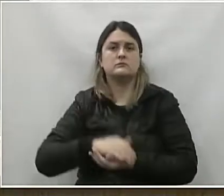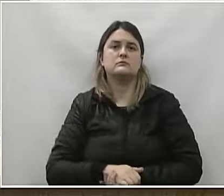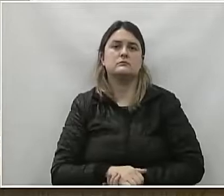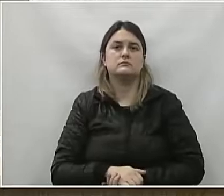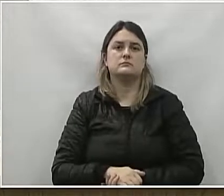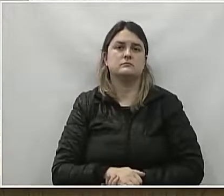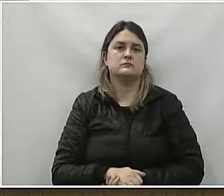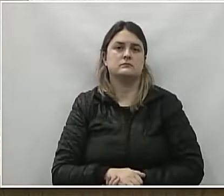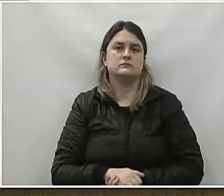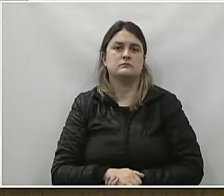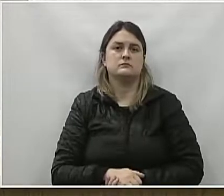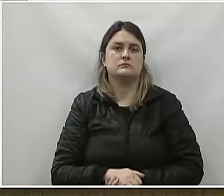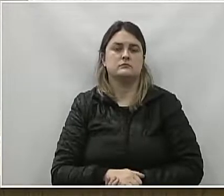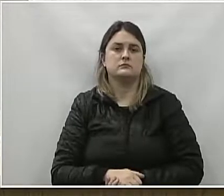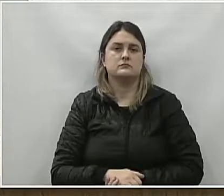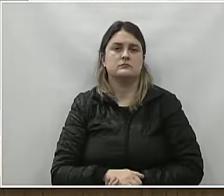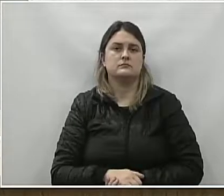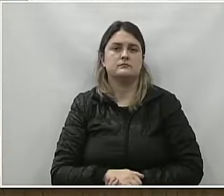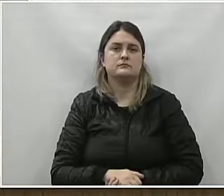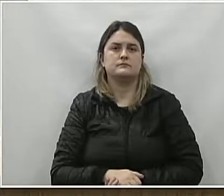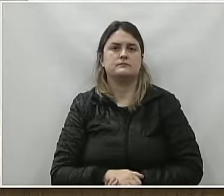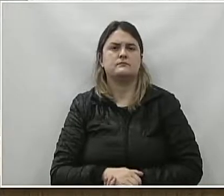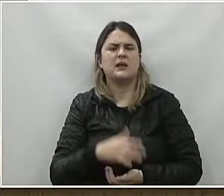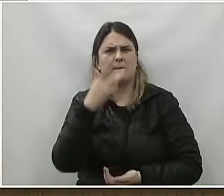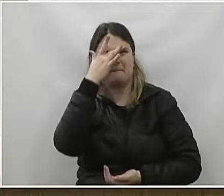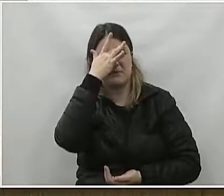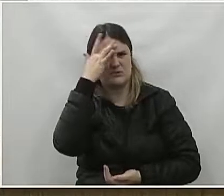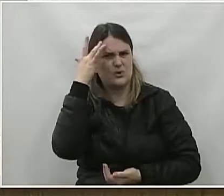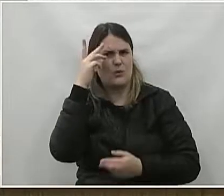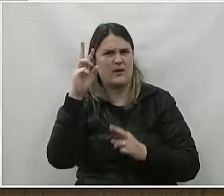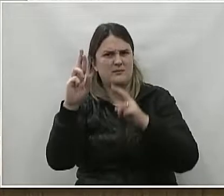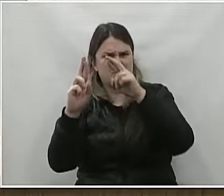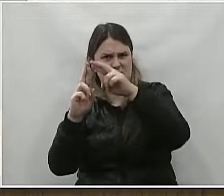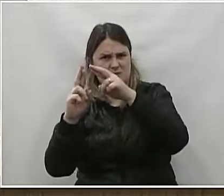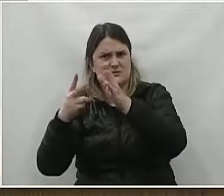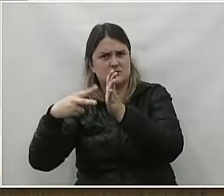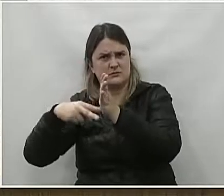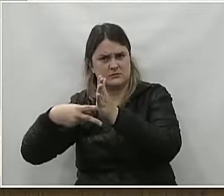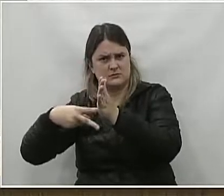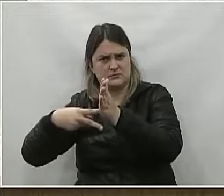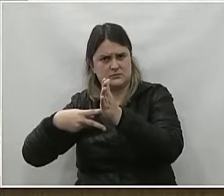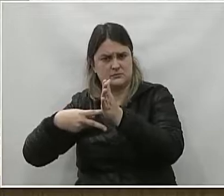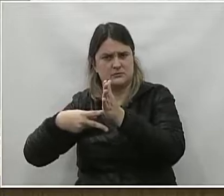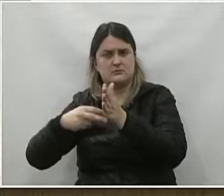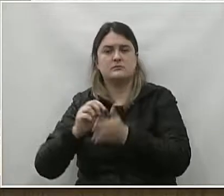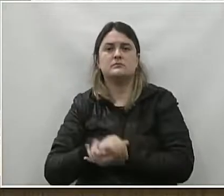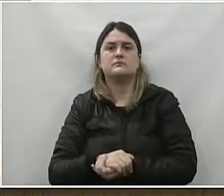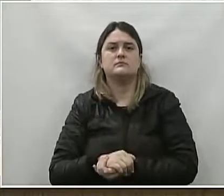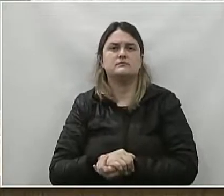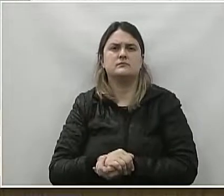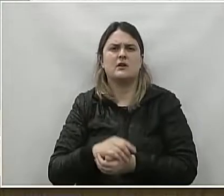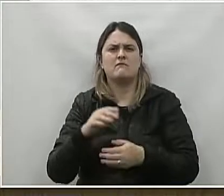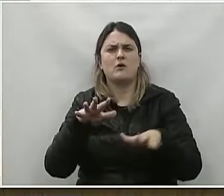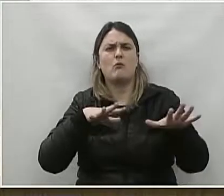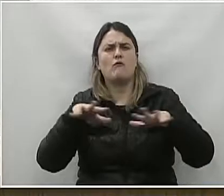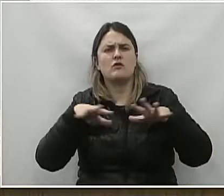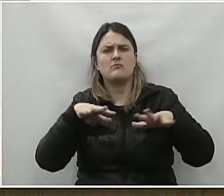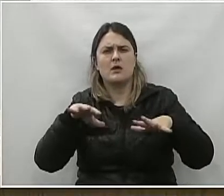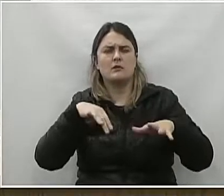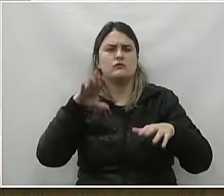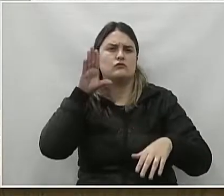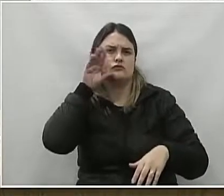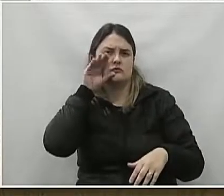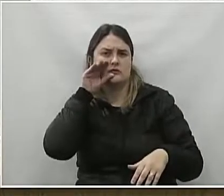da questão do fundo, onde representante do sindicato, inclusive, com manifesto dos